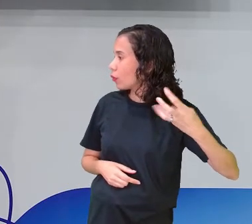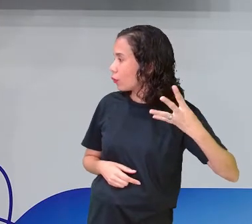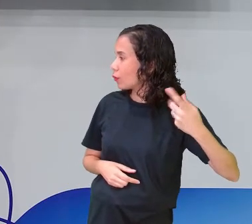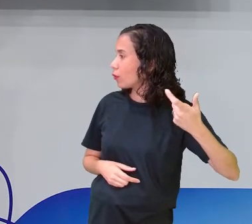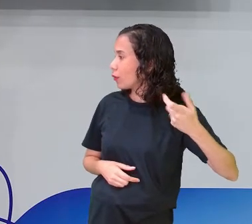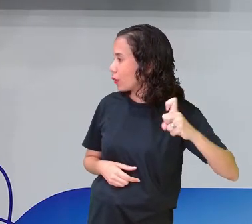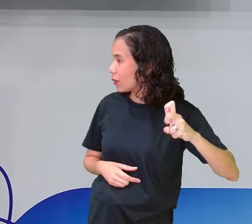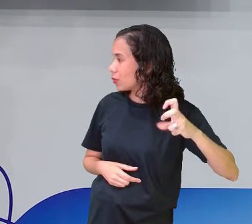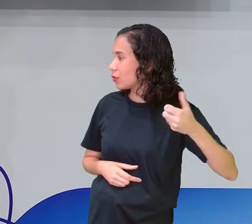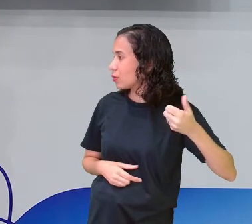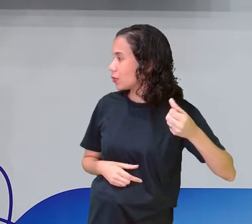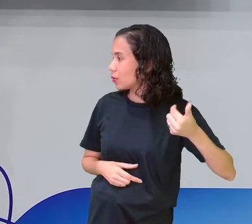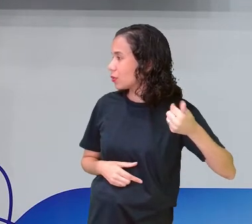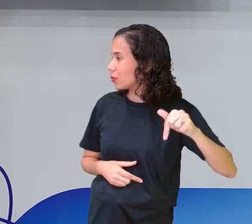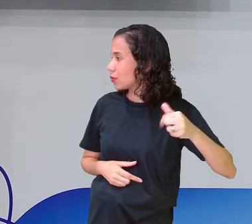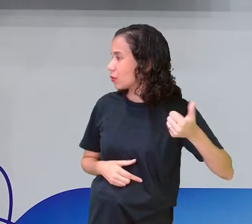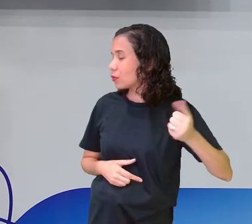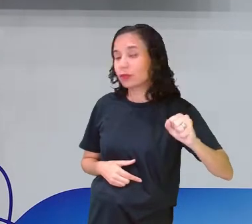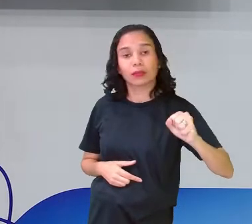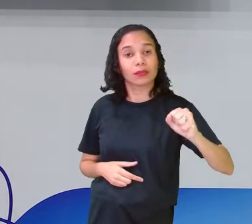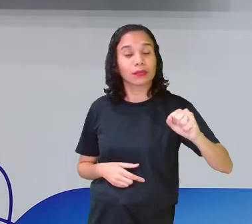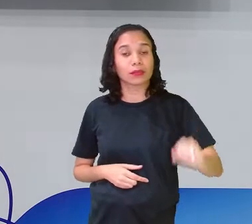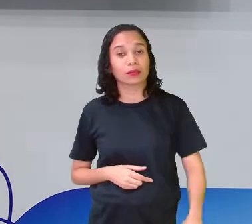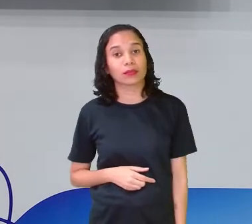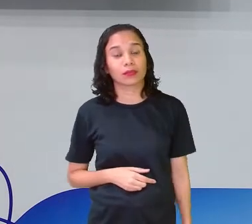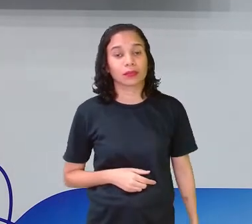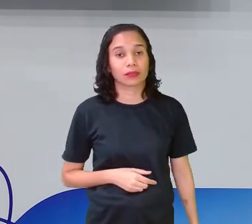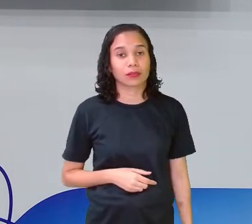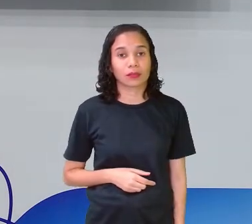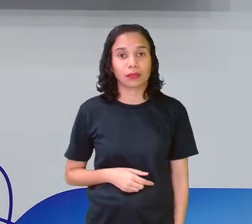13, 14, 15, 16, 17, 18.